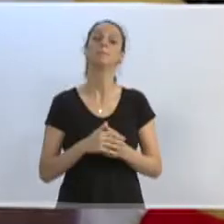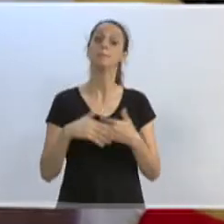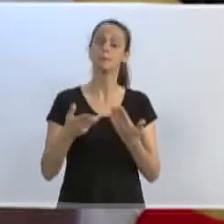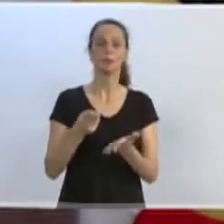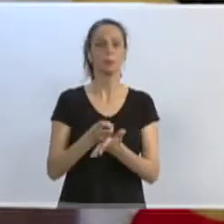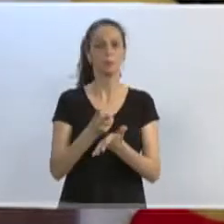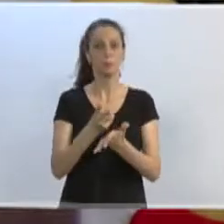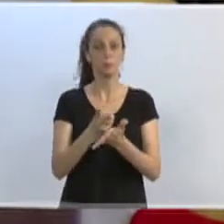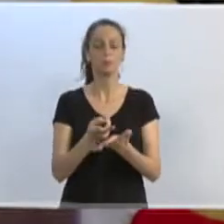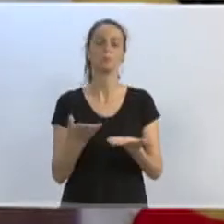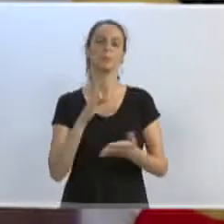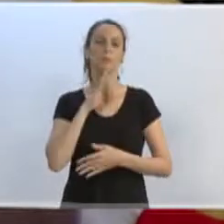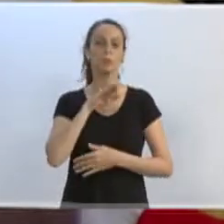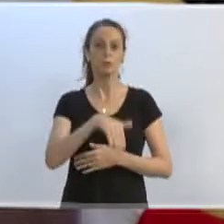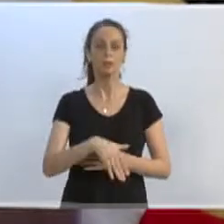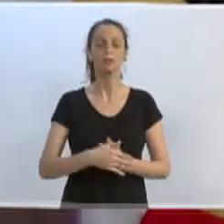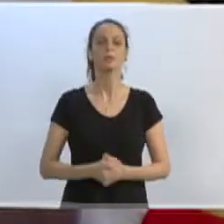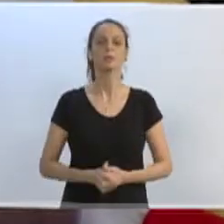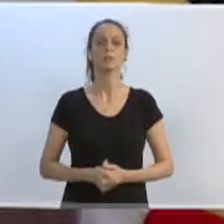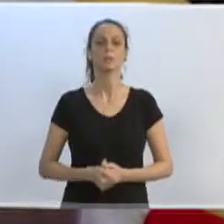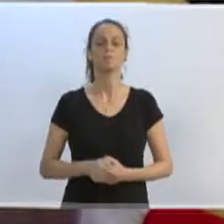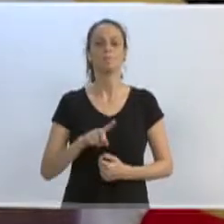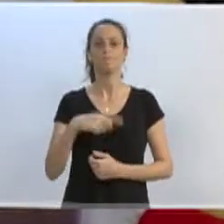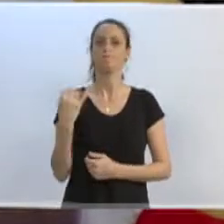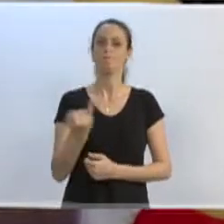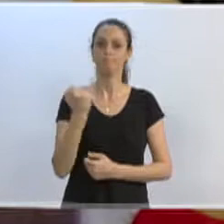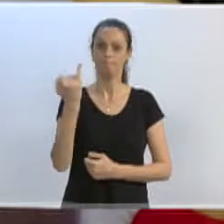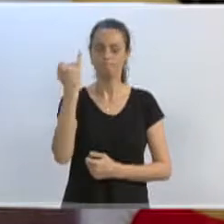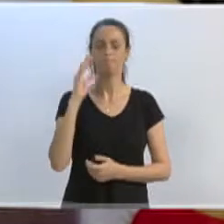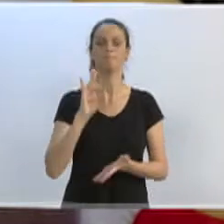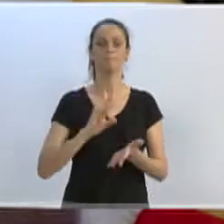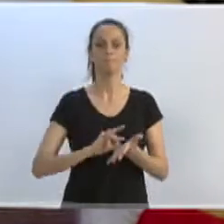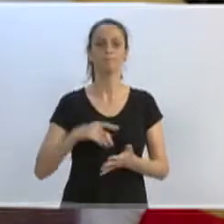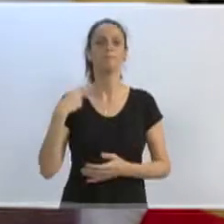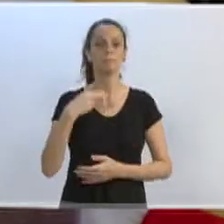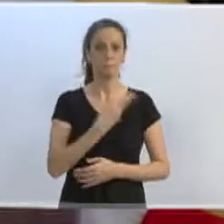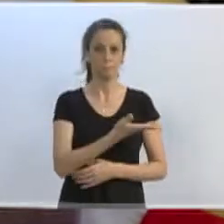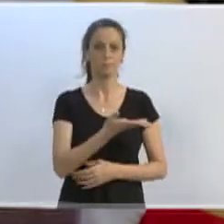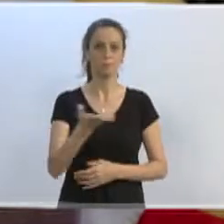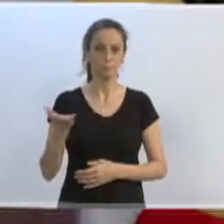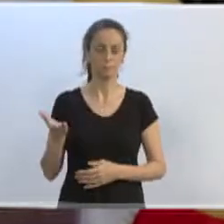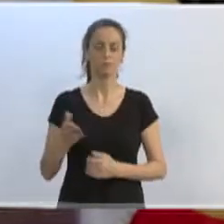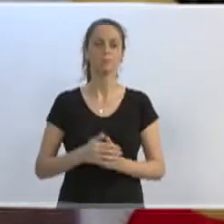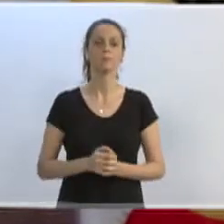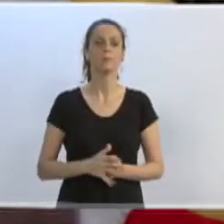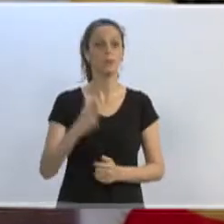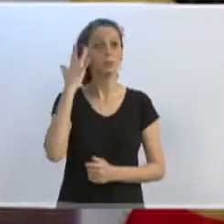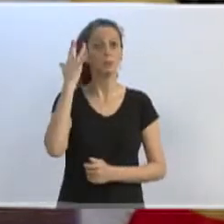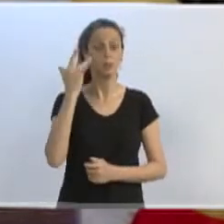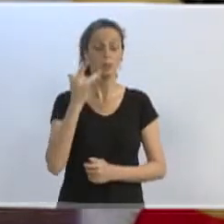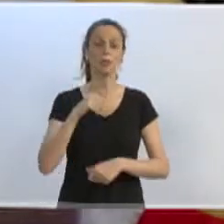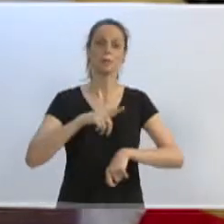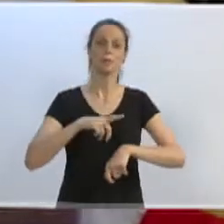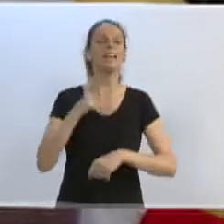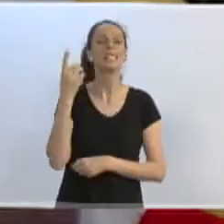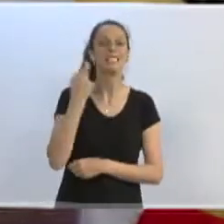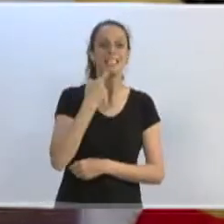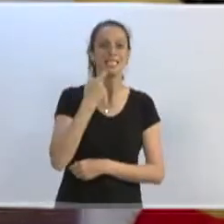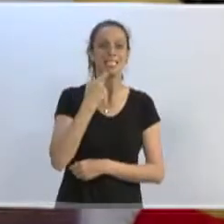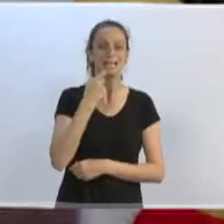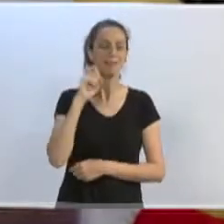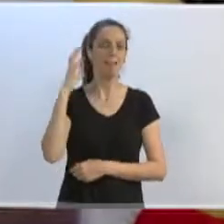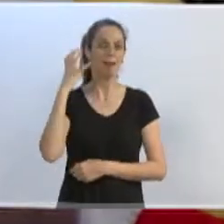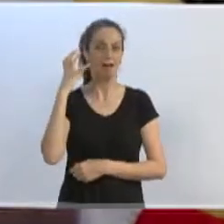seqüência na tarde de hoje essa importância nove vereadores amanhã amanhã sexta-feira na maneira o